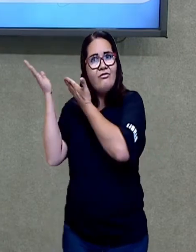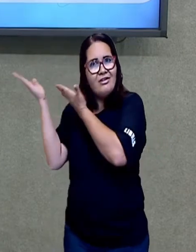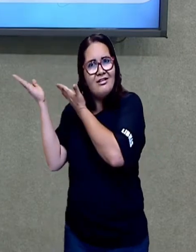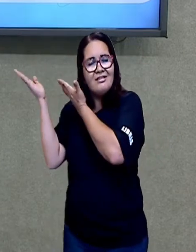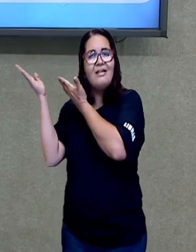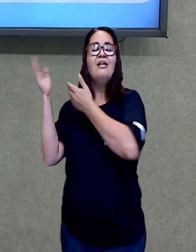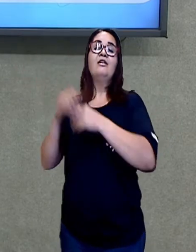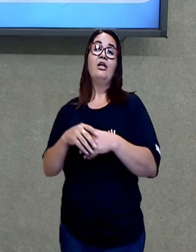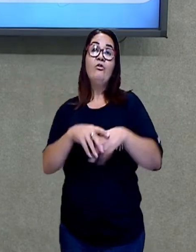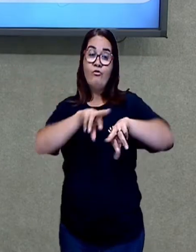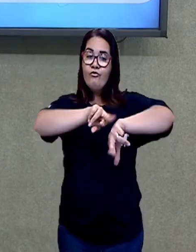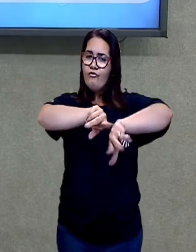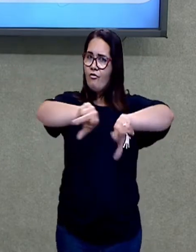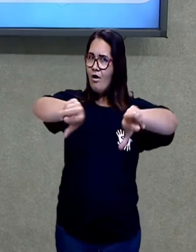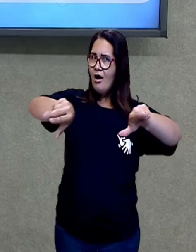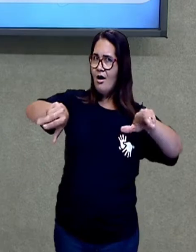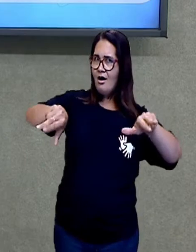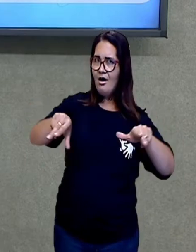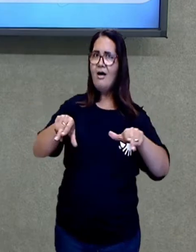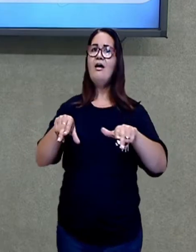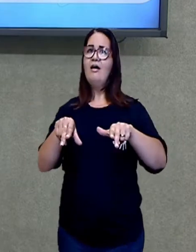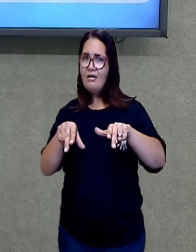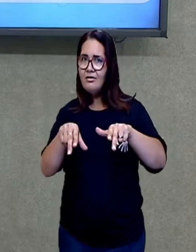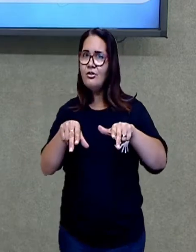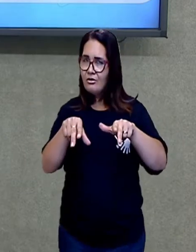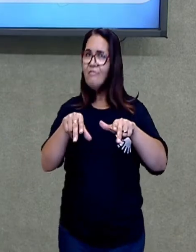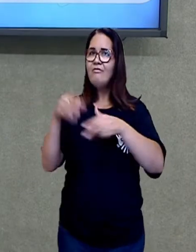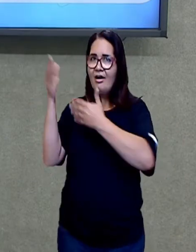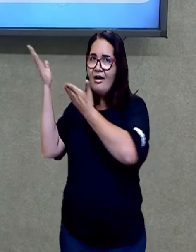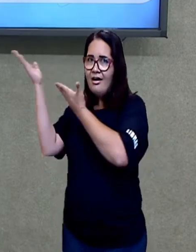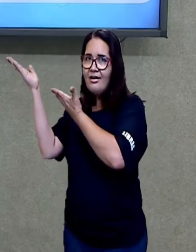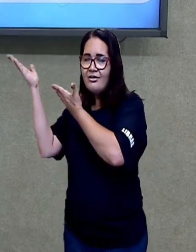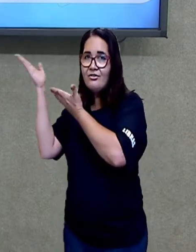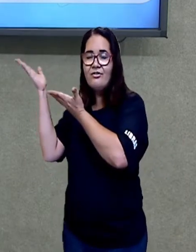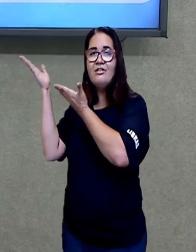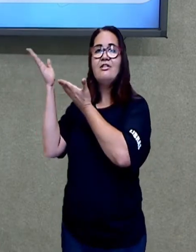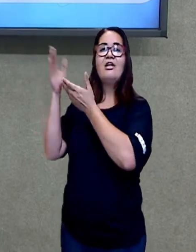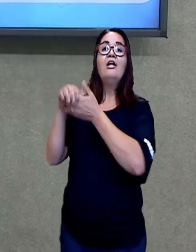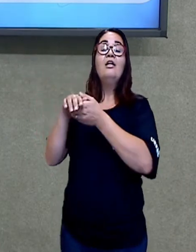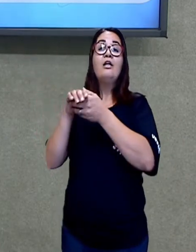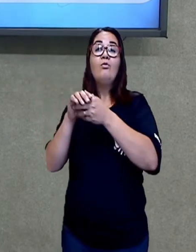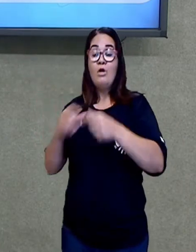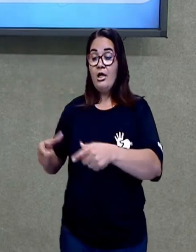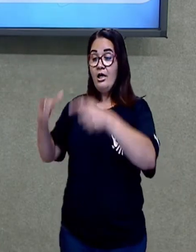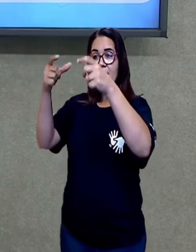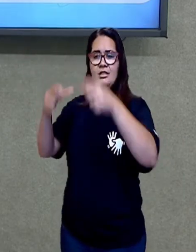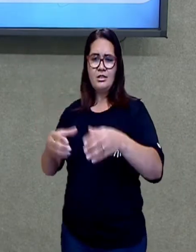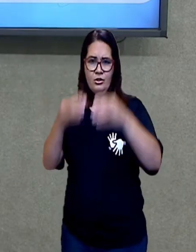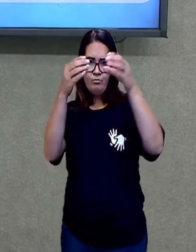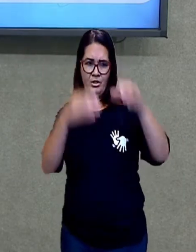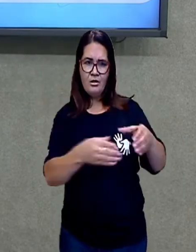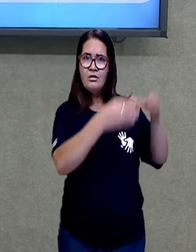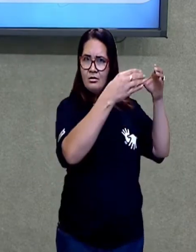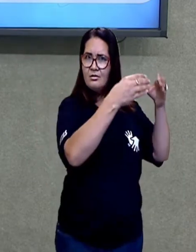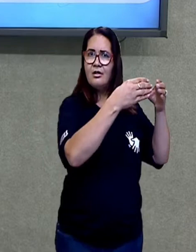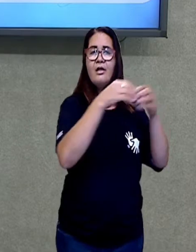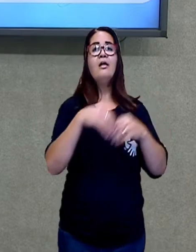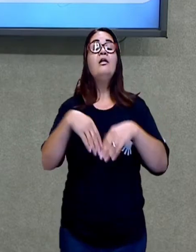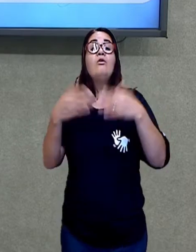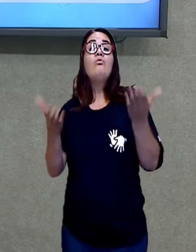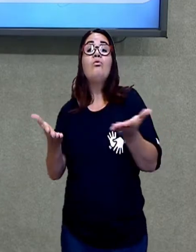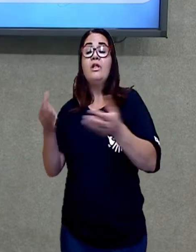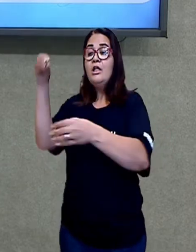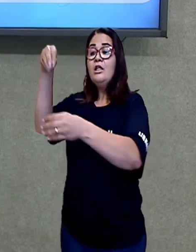pode colocar vários tipos de elementos que são líquidos. E dentro desse interior desse